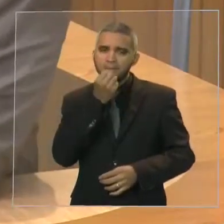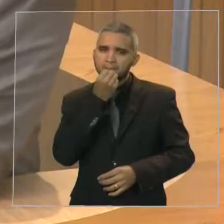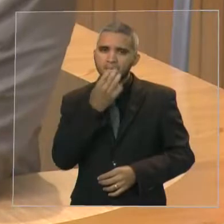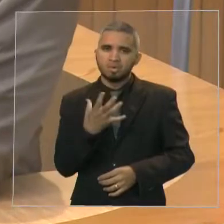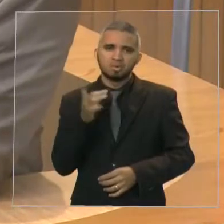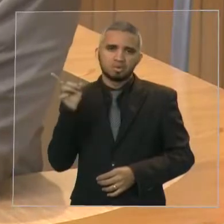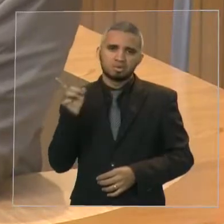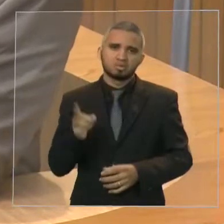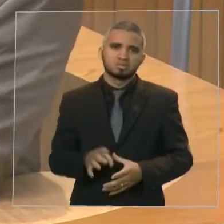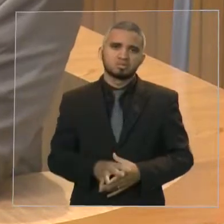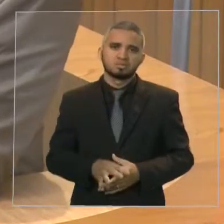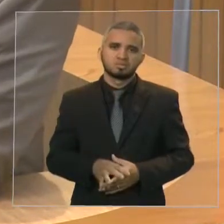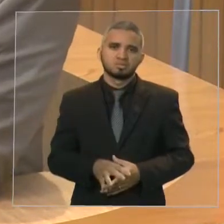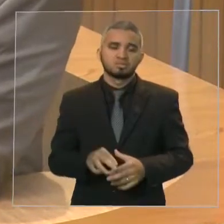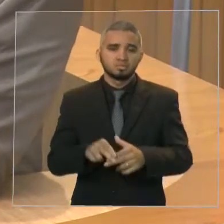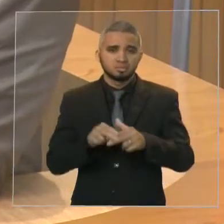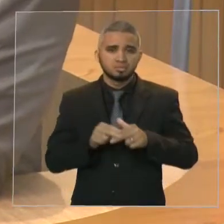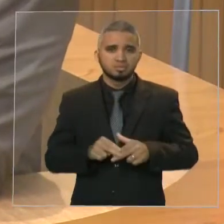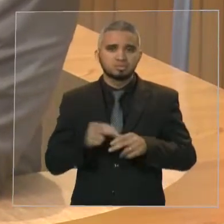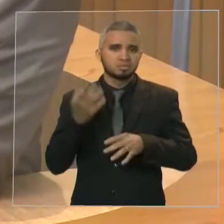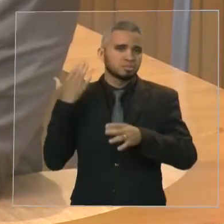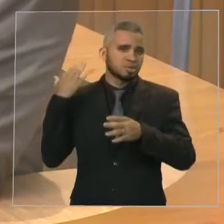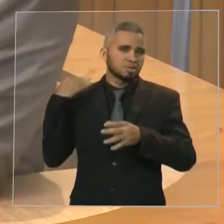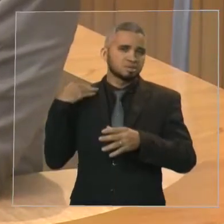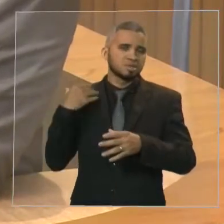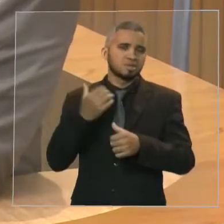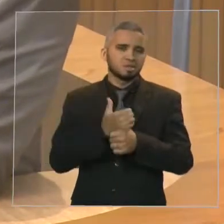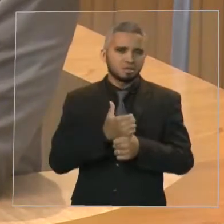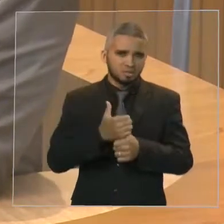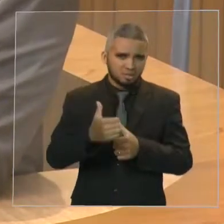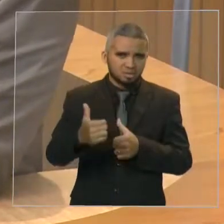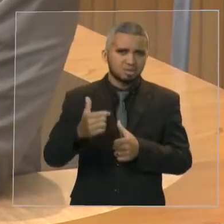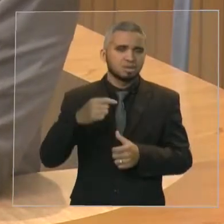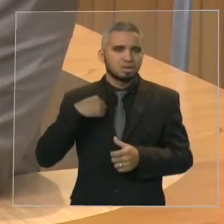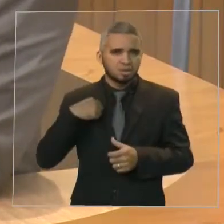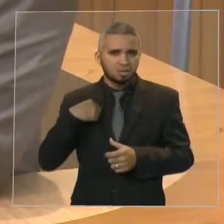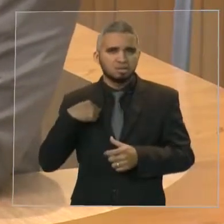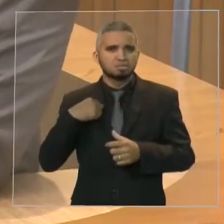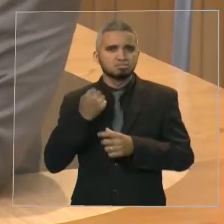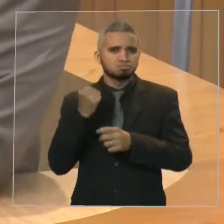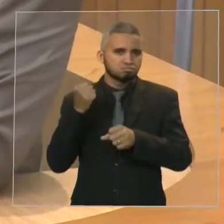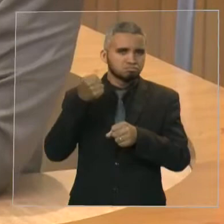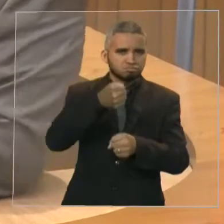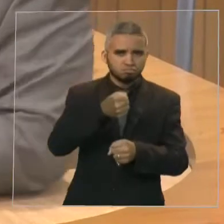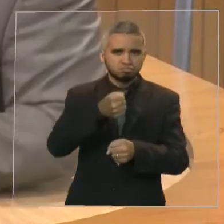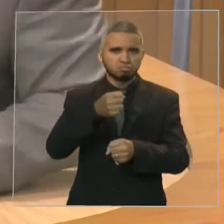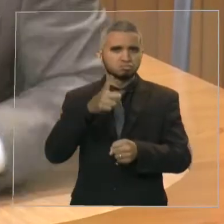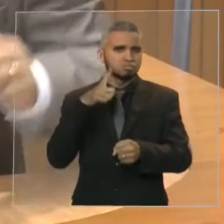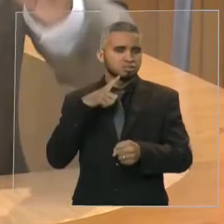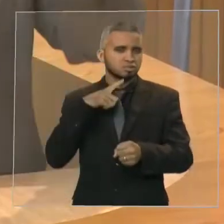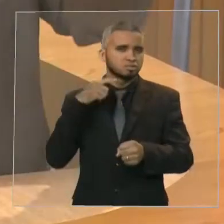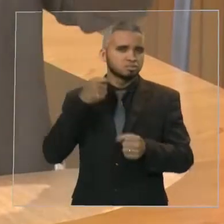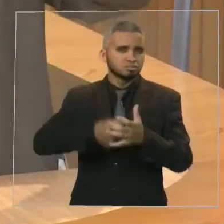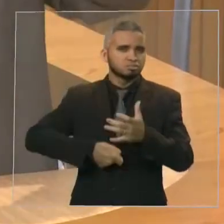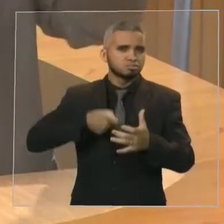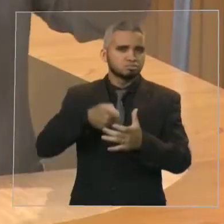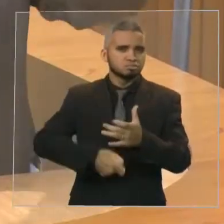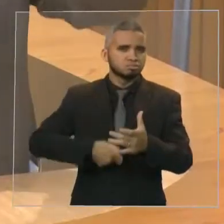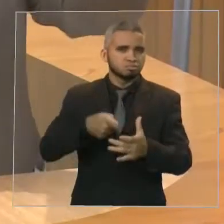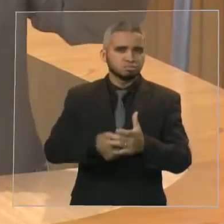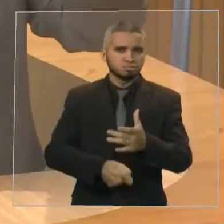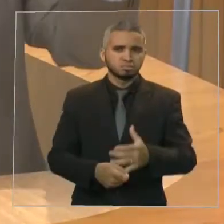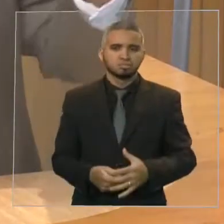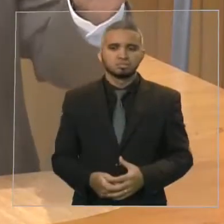uma bandeira que desde a legislatura passada eu empunhei aqui na mão. E eu tenho certeza que na hora que a